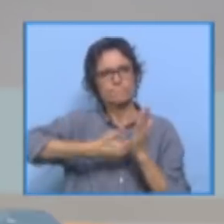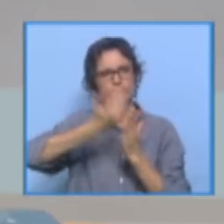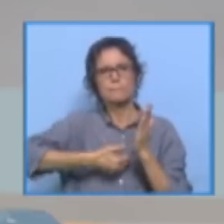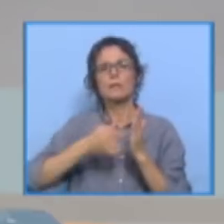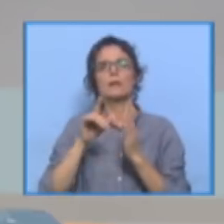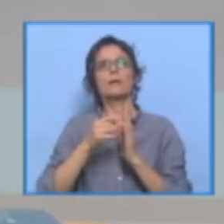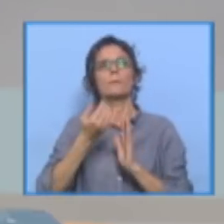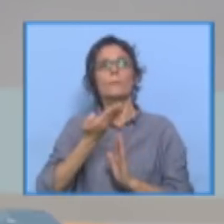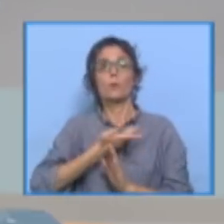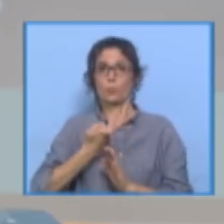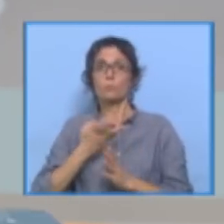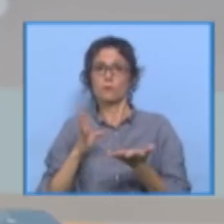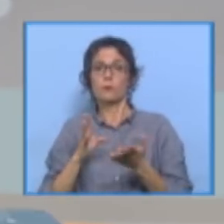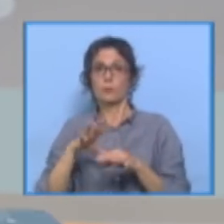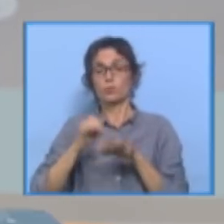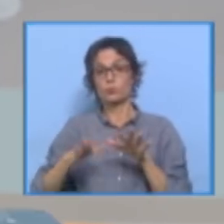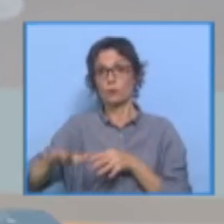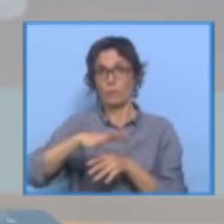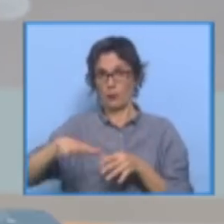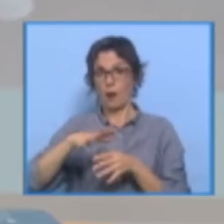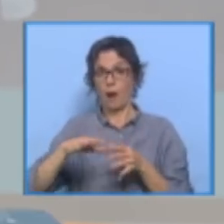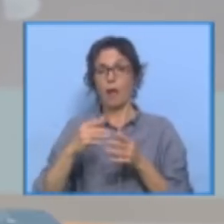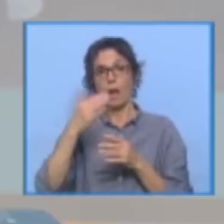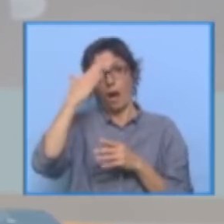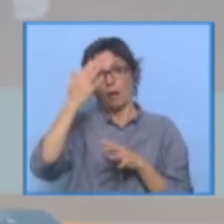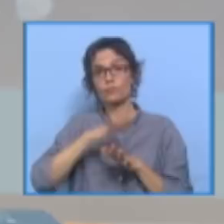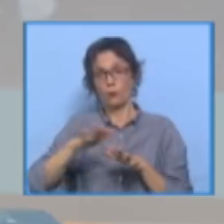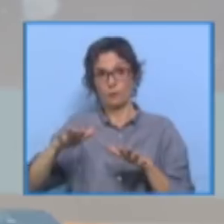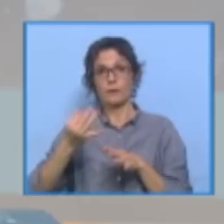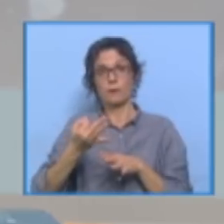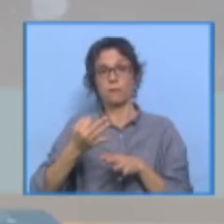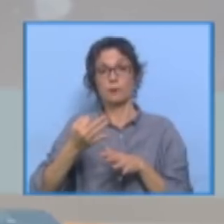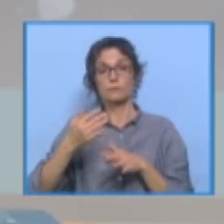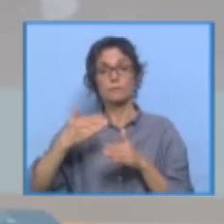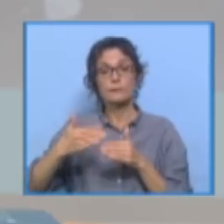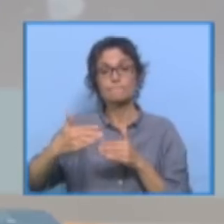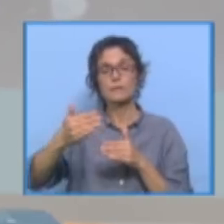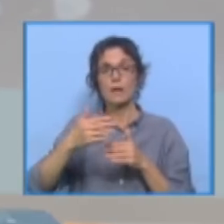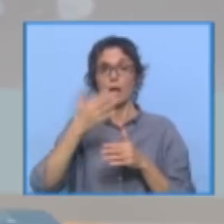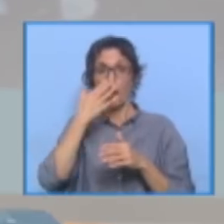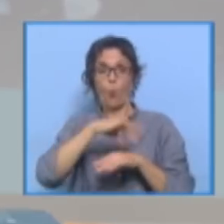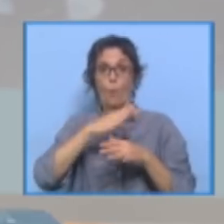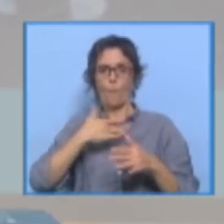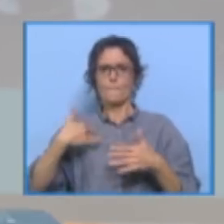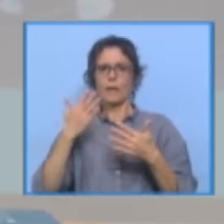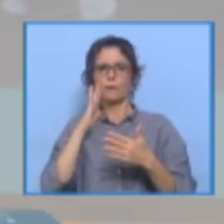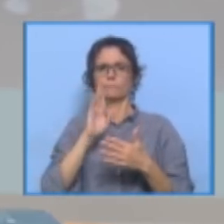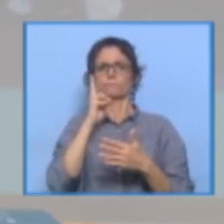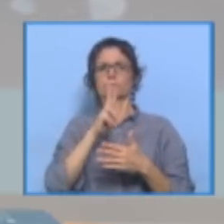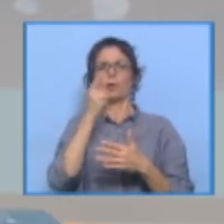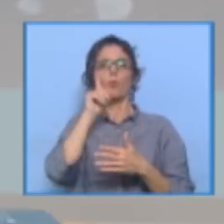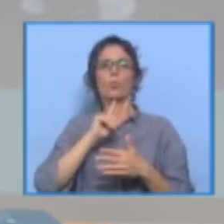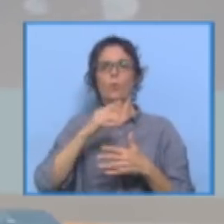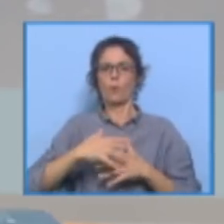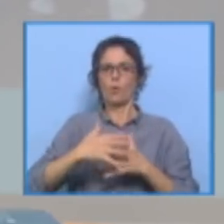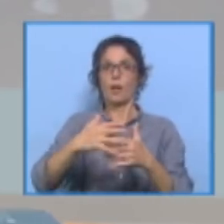caminhando, por exemplo, neste caso em concreto, para que o médico perante uma mulher grávida com cancro possa olhar para as